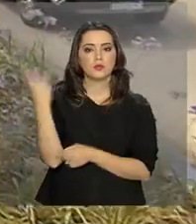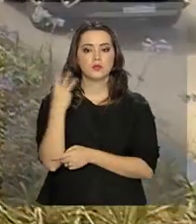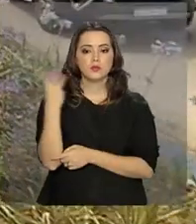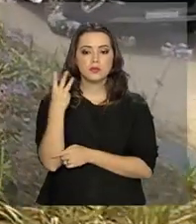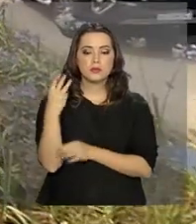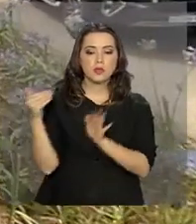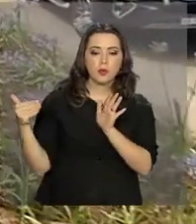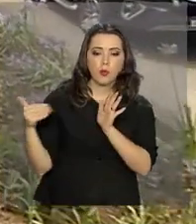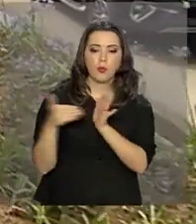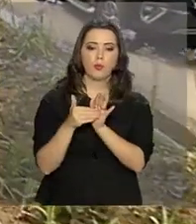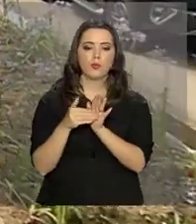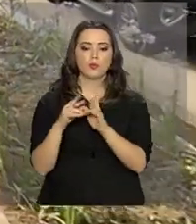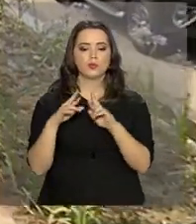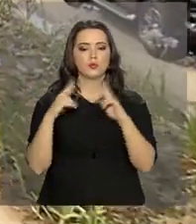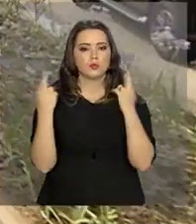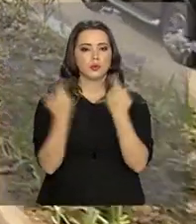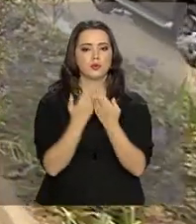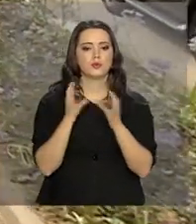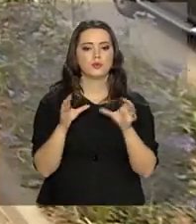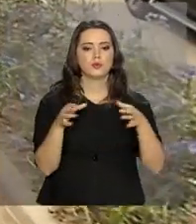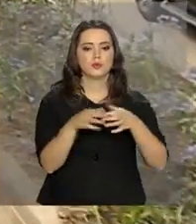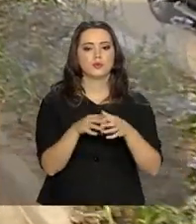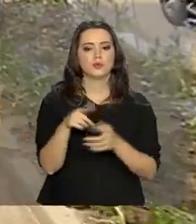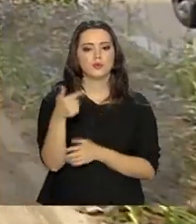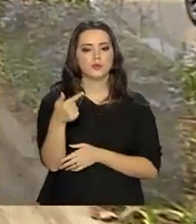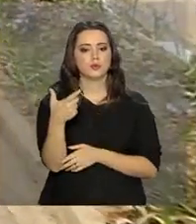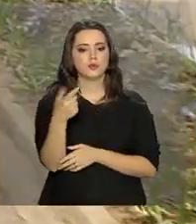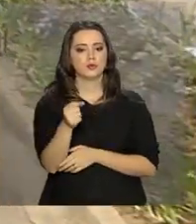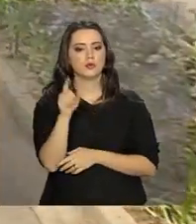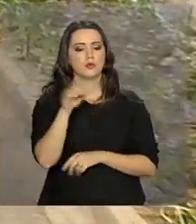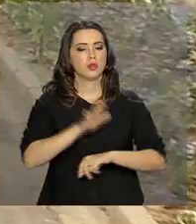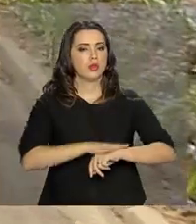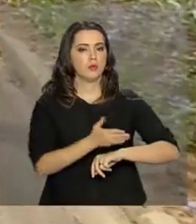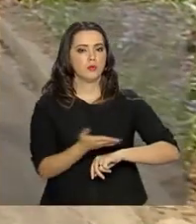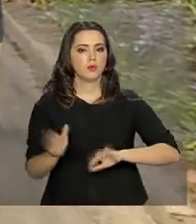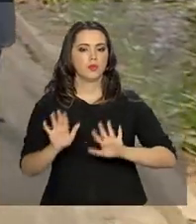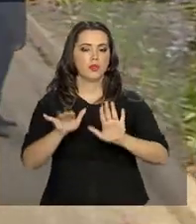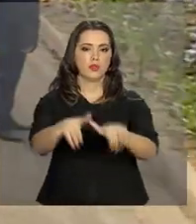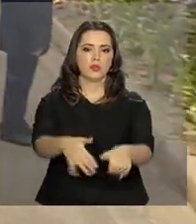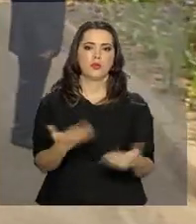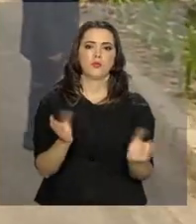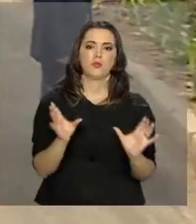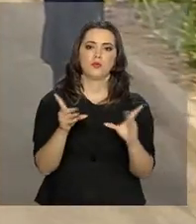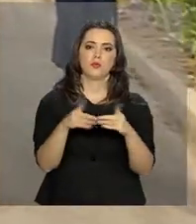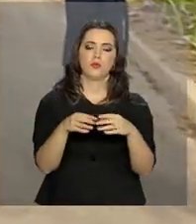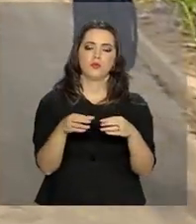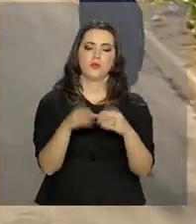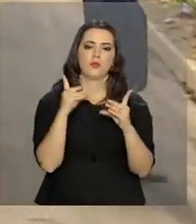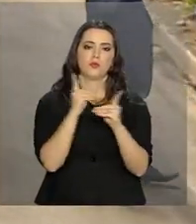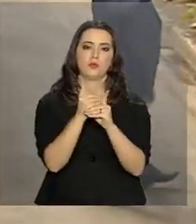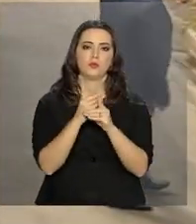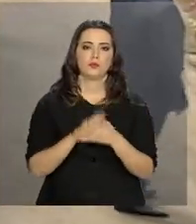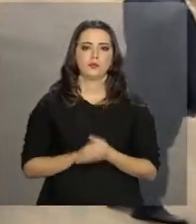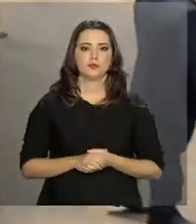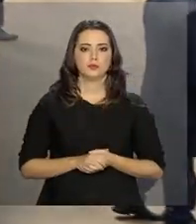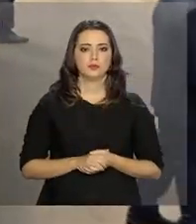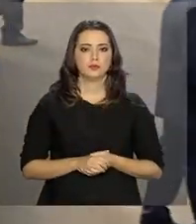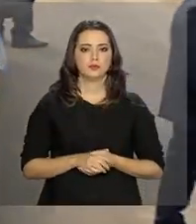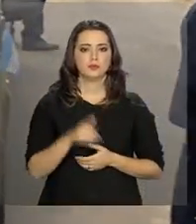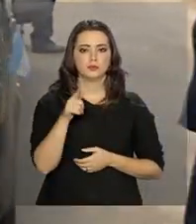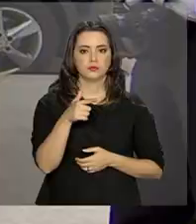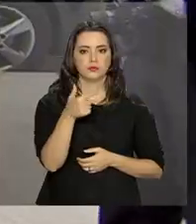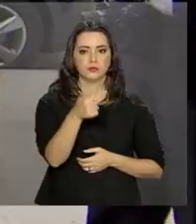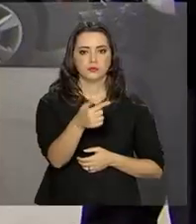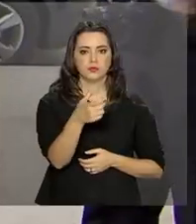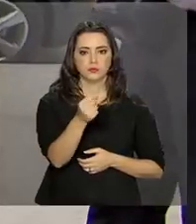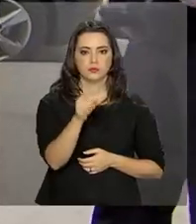e última sessão da cúpula do G20, que é quando termina esse encontro. O G20 é